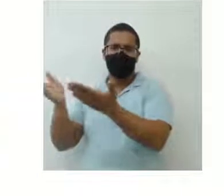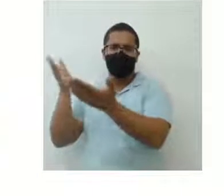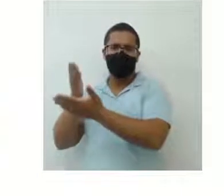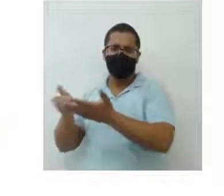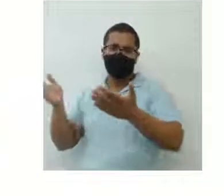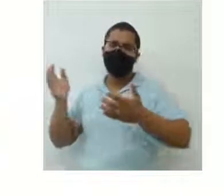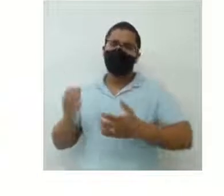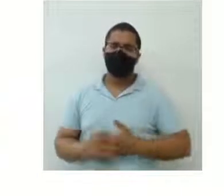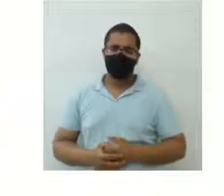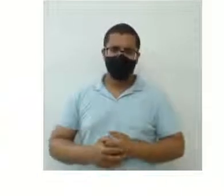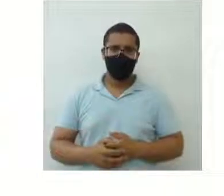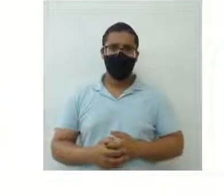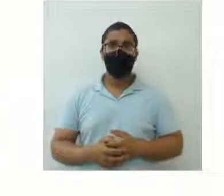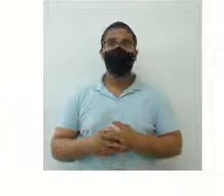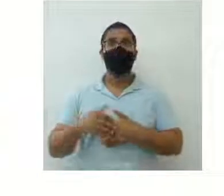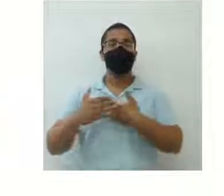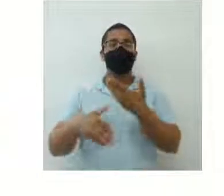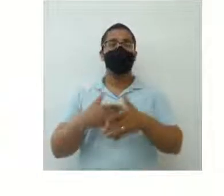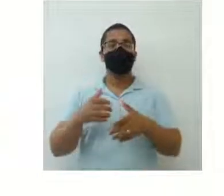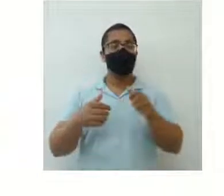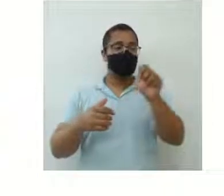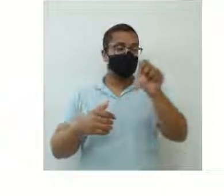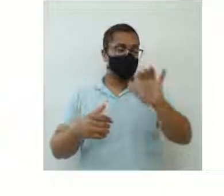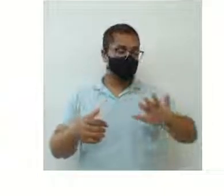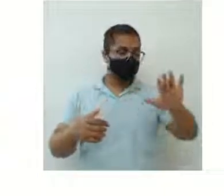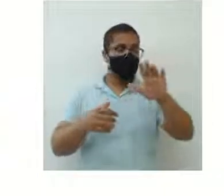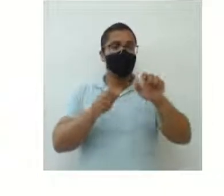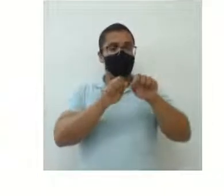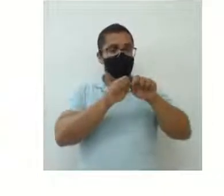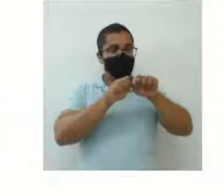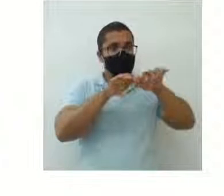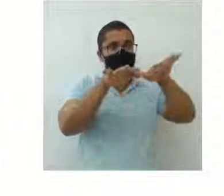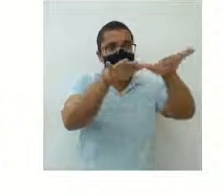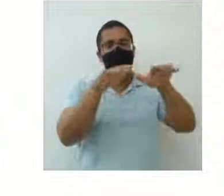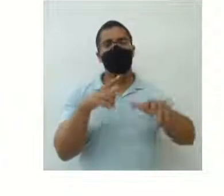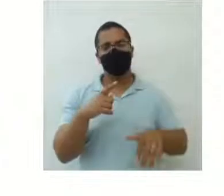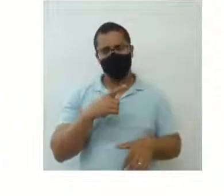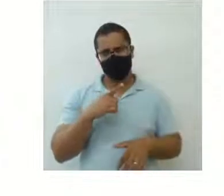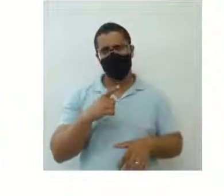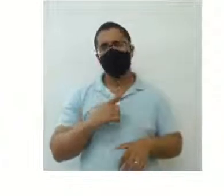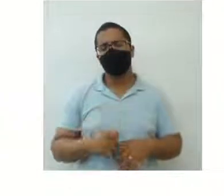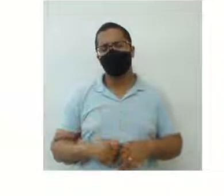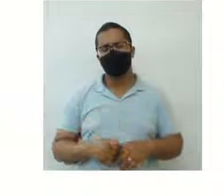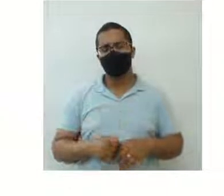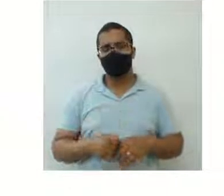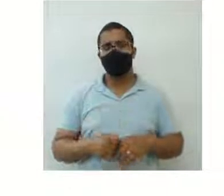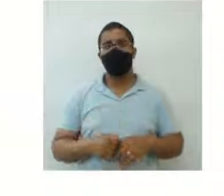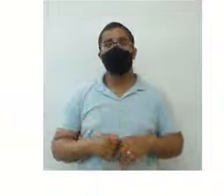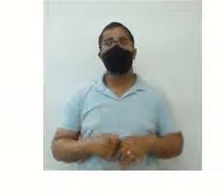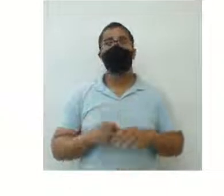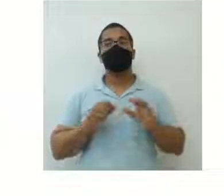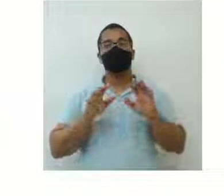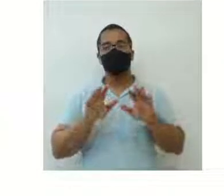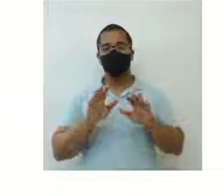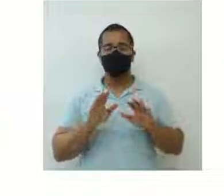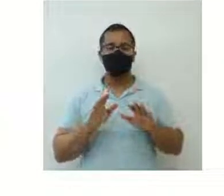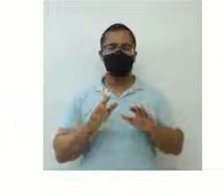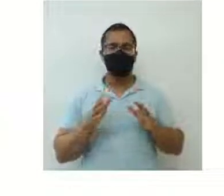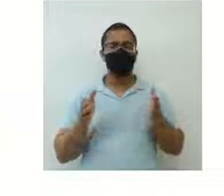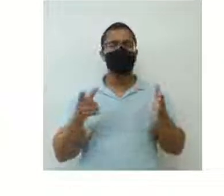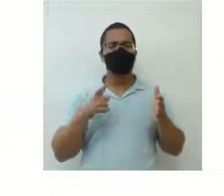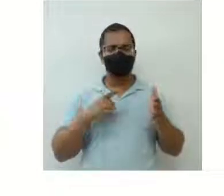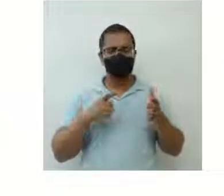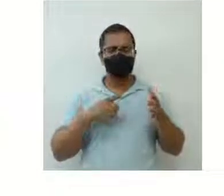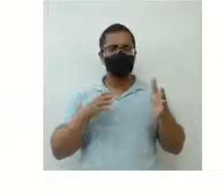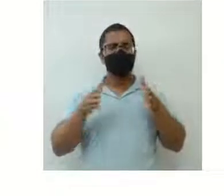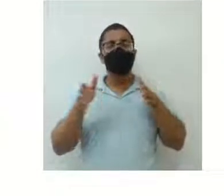aí vem a expansão colonial na Ásia, muito interessante. Então, no período mercantilista, né? Então aí vocês vão ter